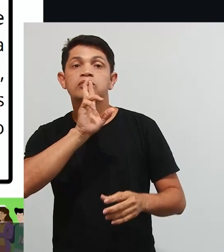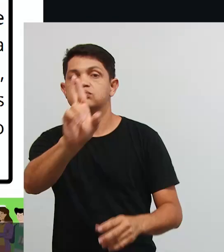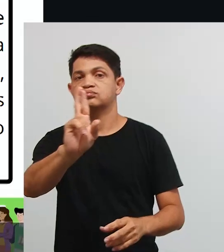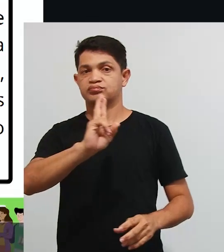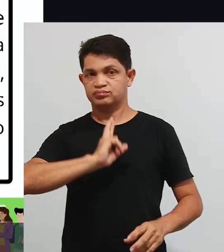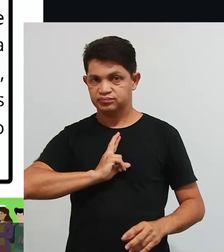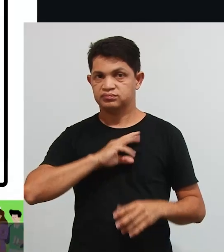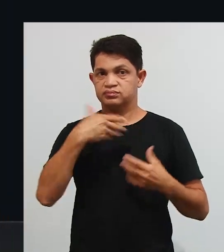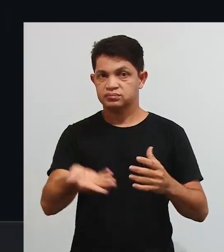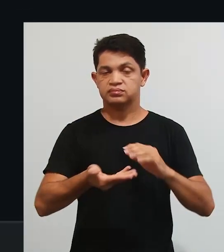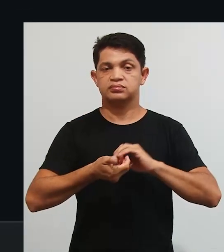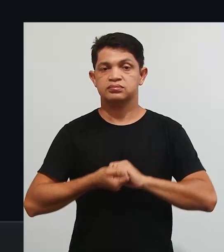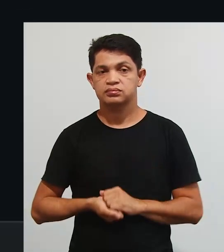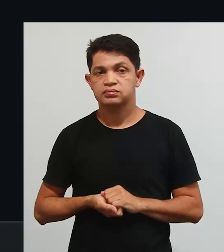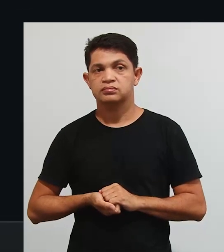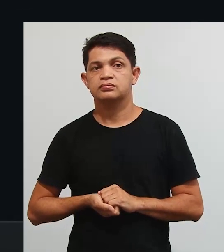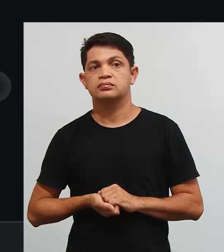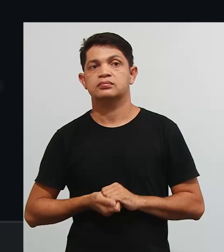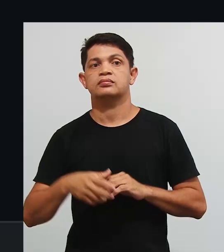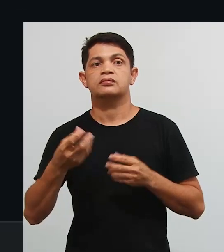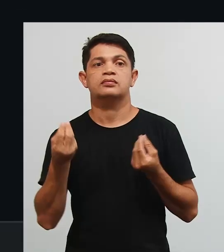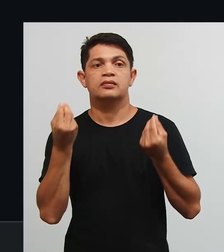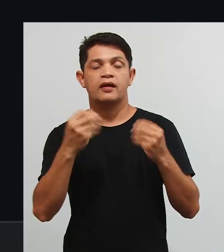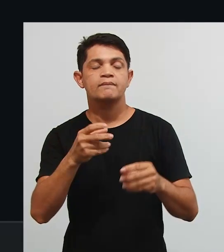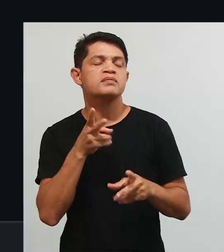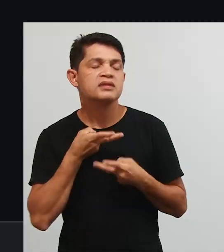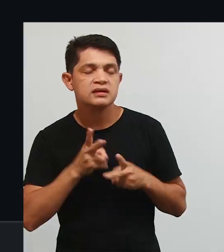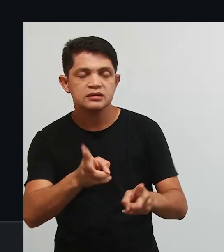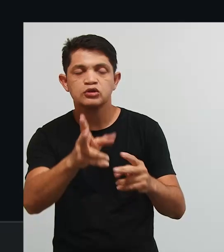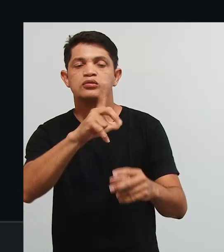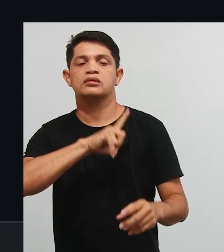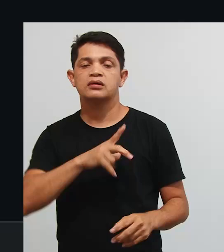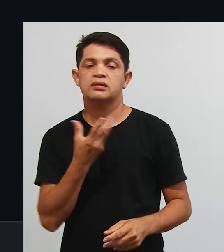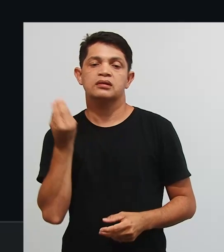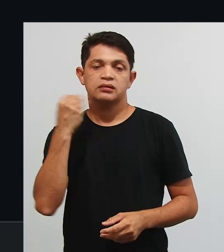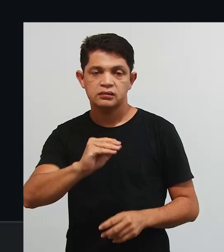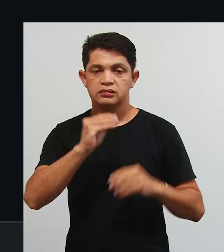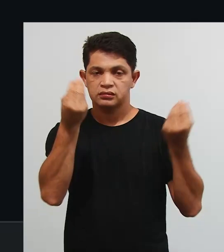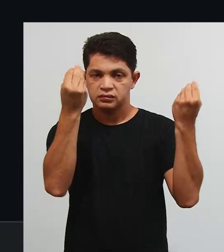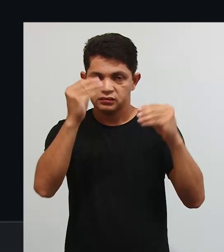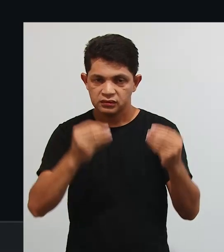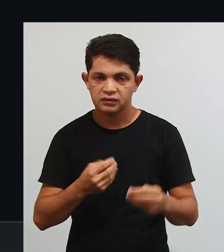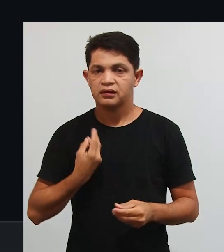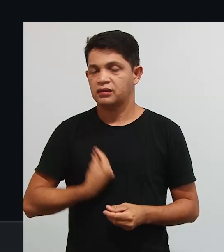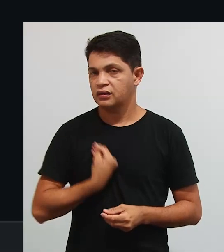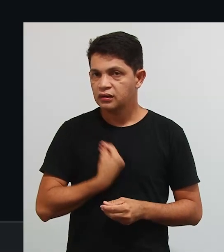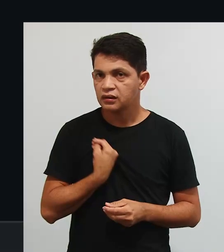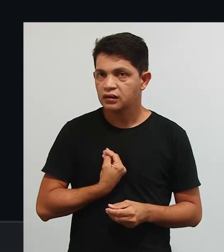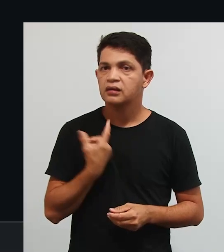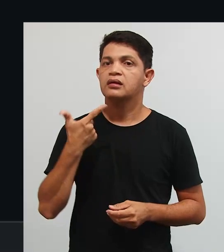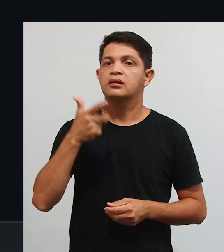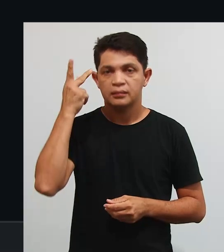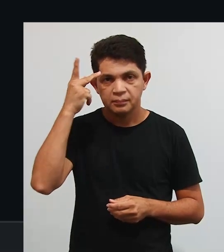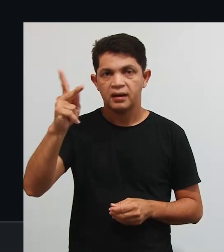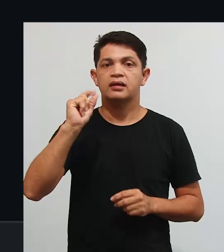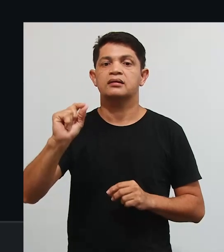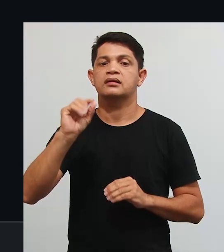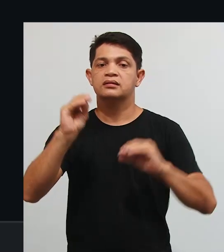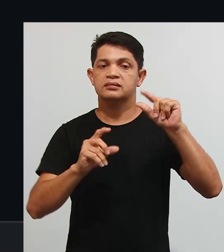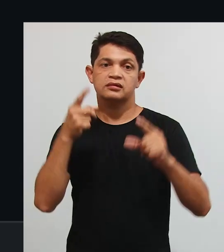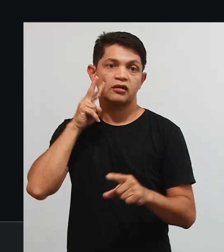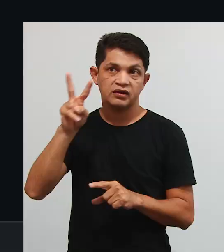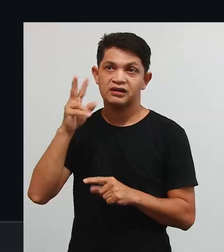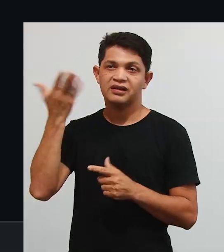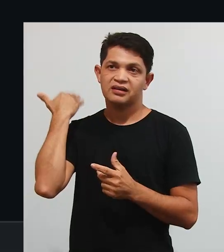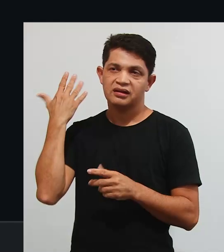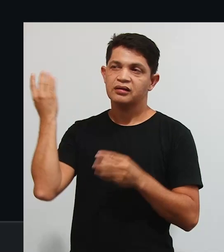resultados. E seguindo o reto toda a vida, a gente vai para, voltando